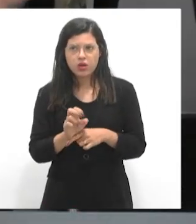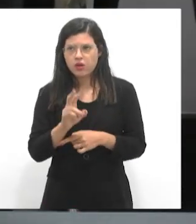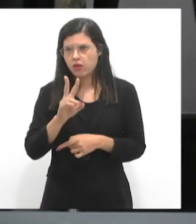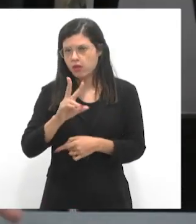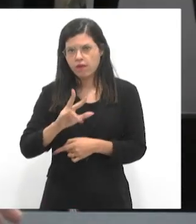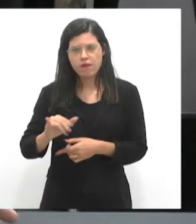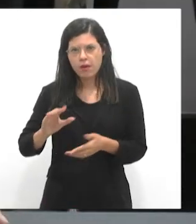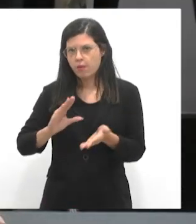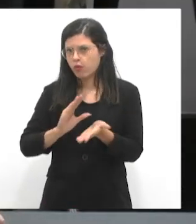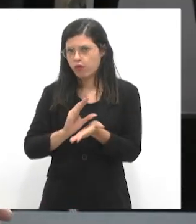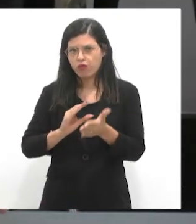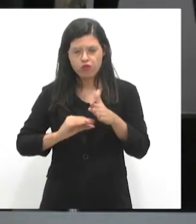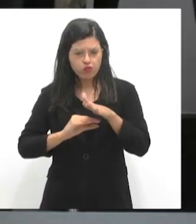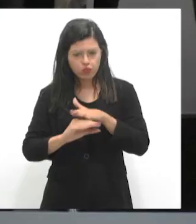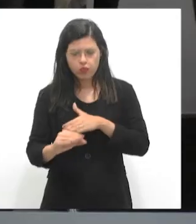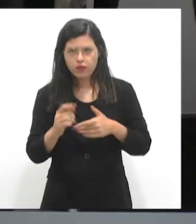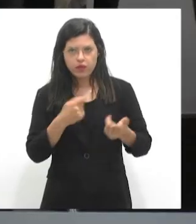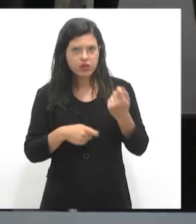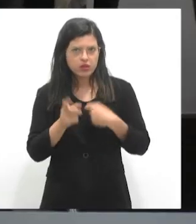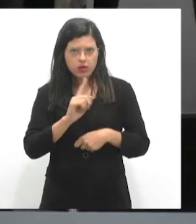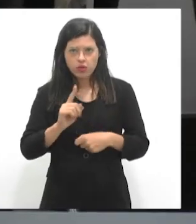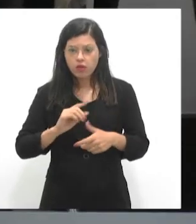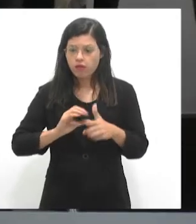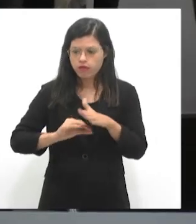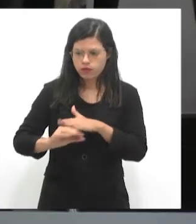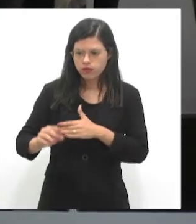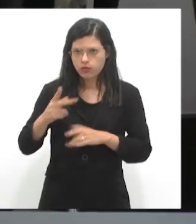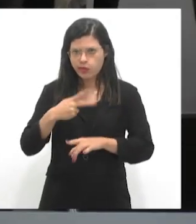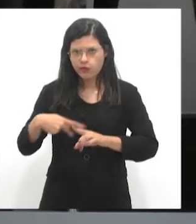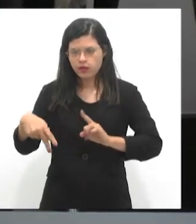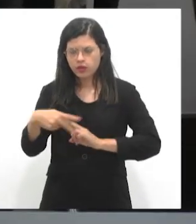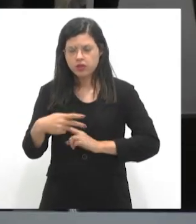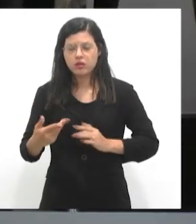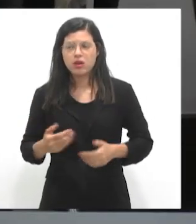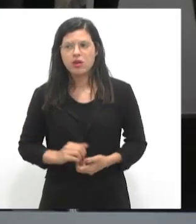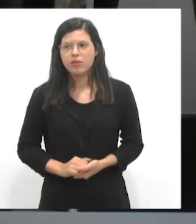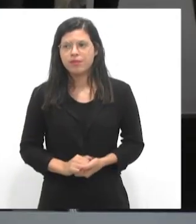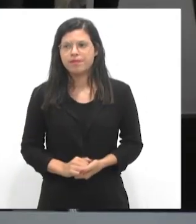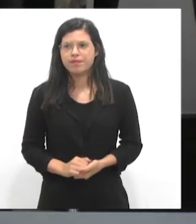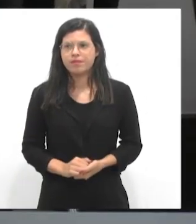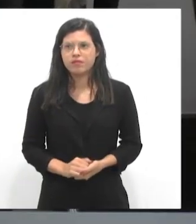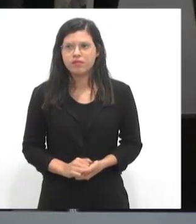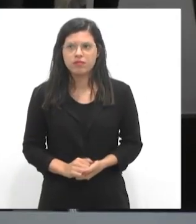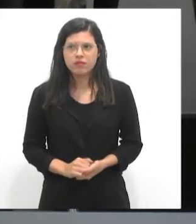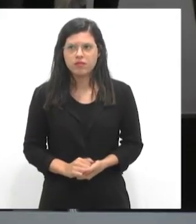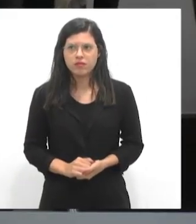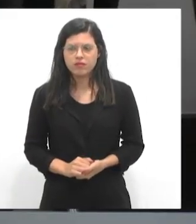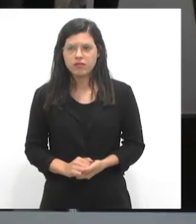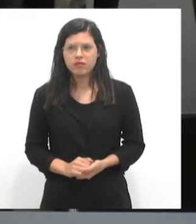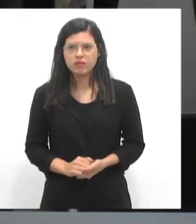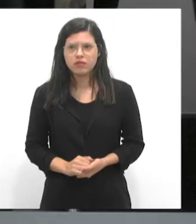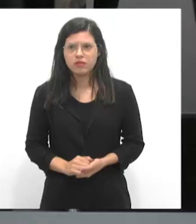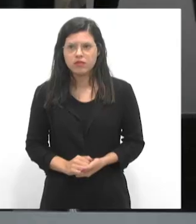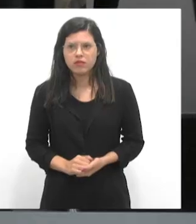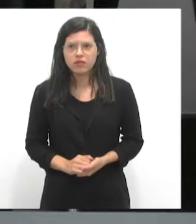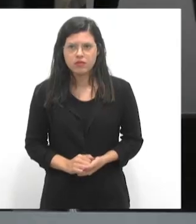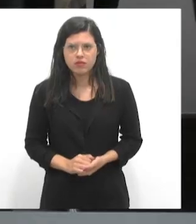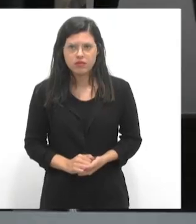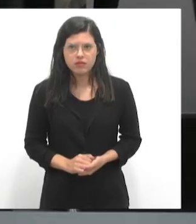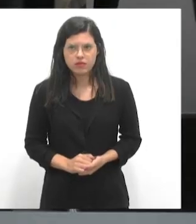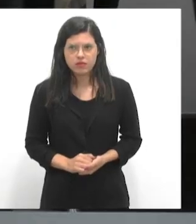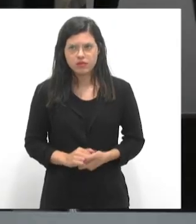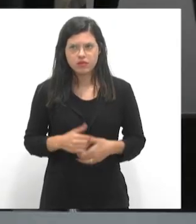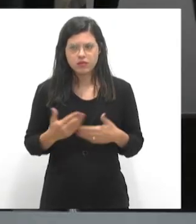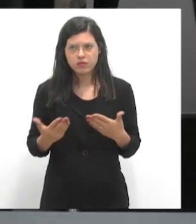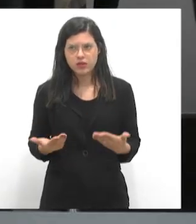o fundo previdenciário. Então, é um pouco esse princípio. Então, eu estou já